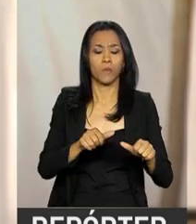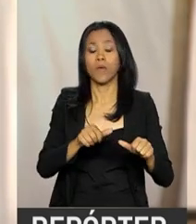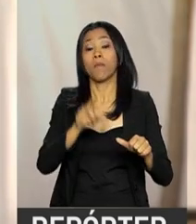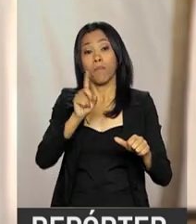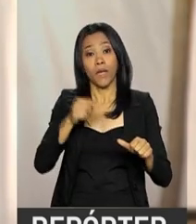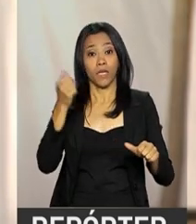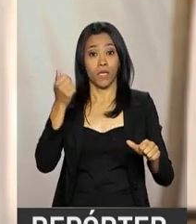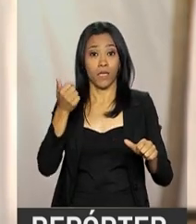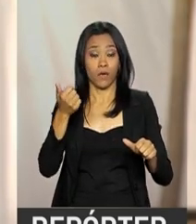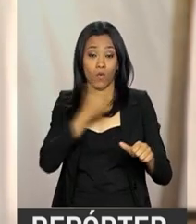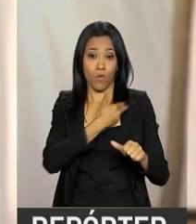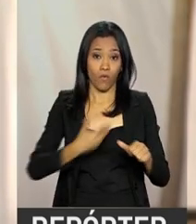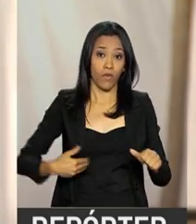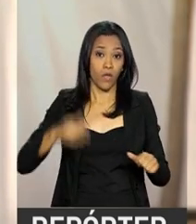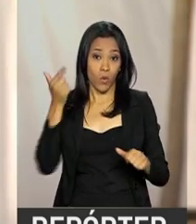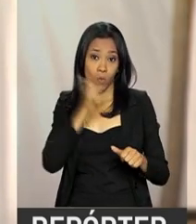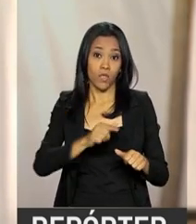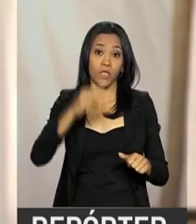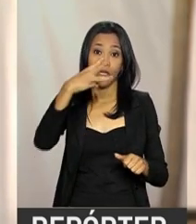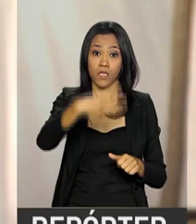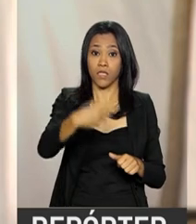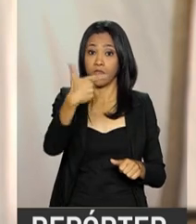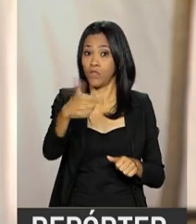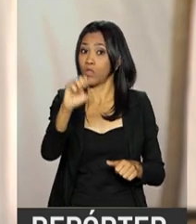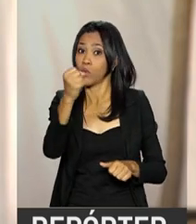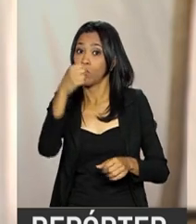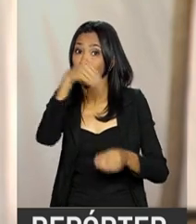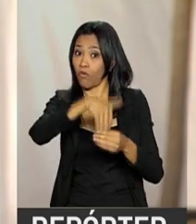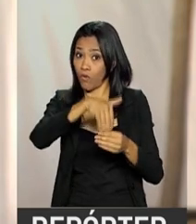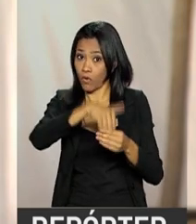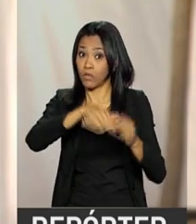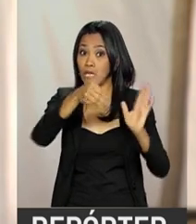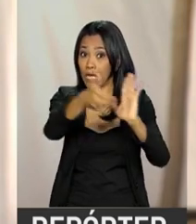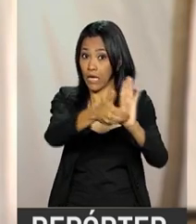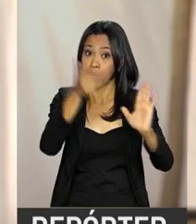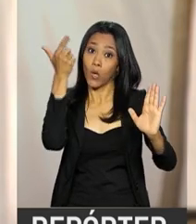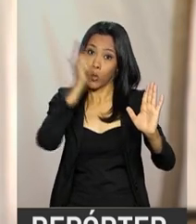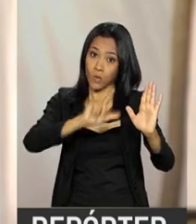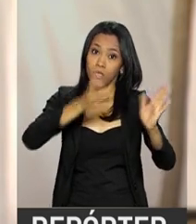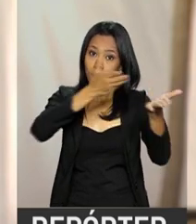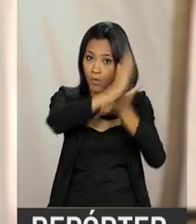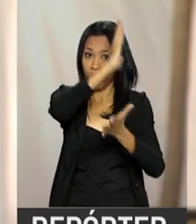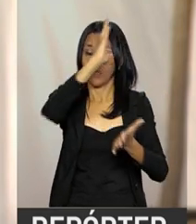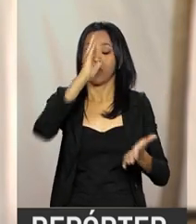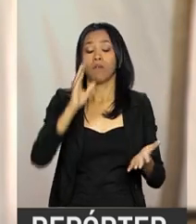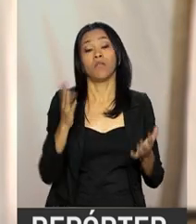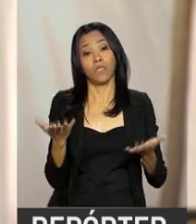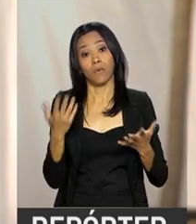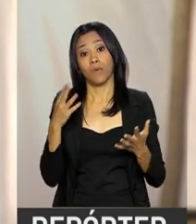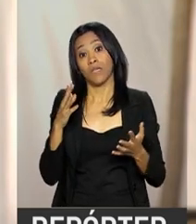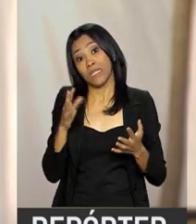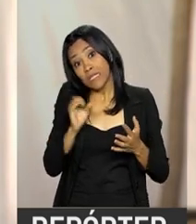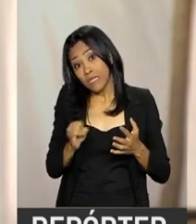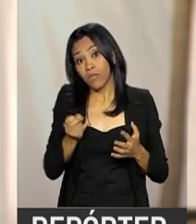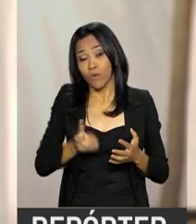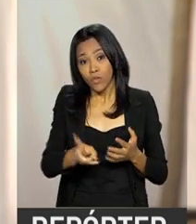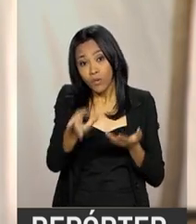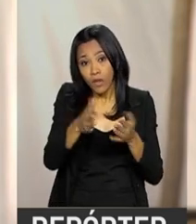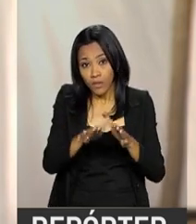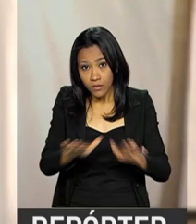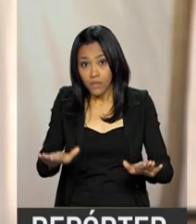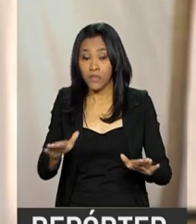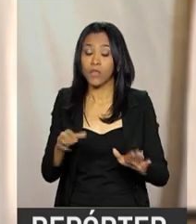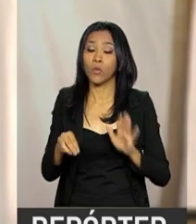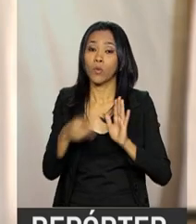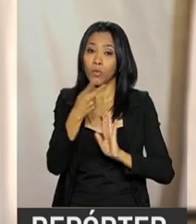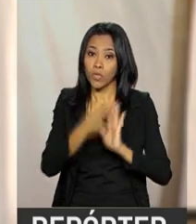os 308 votos necessários para aprovação na câmara o ministro da fazenda também entende que do jeito que está o projeto da reforma da previdência